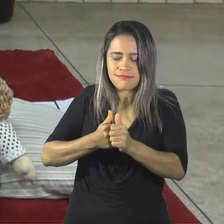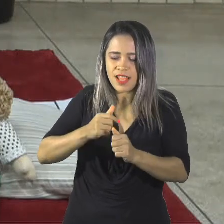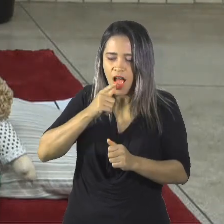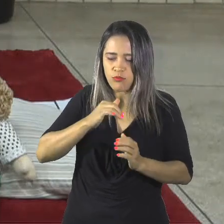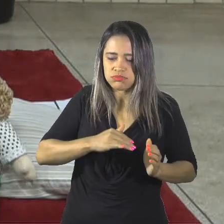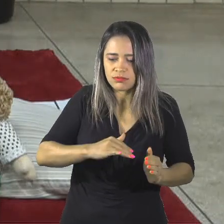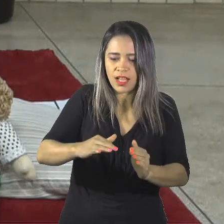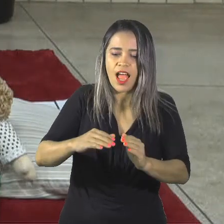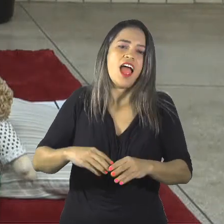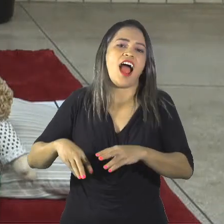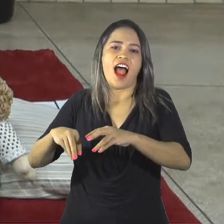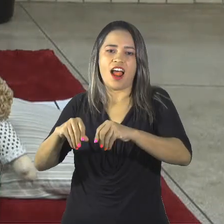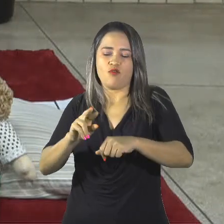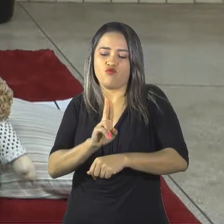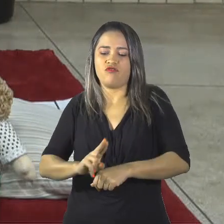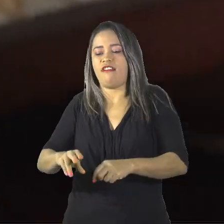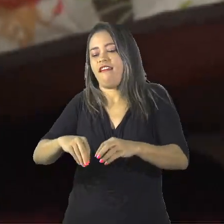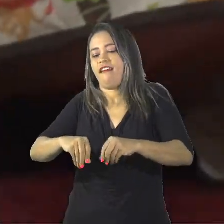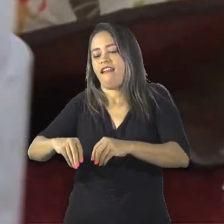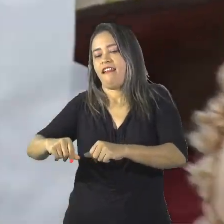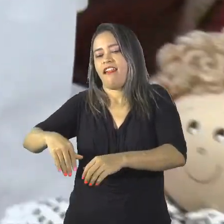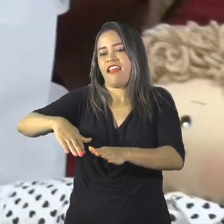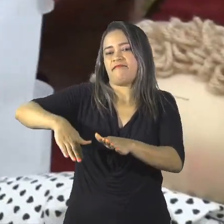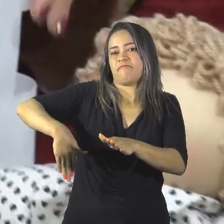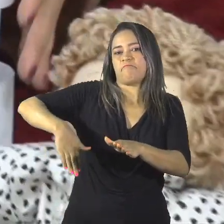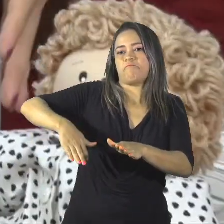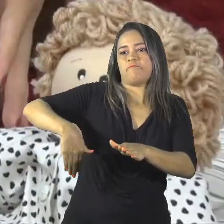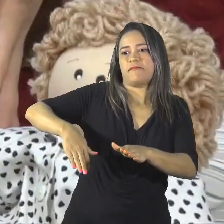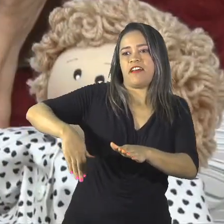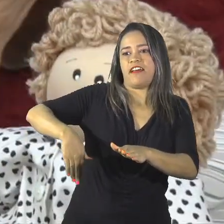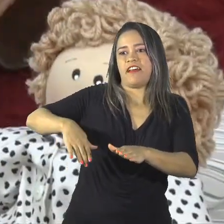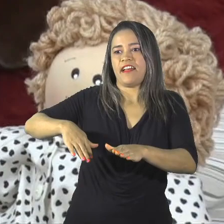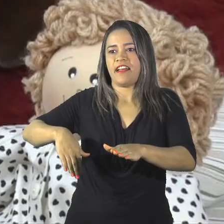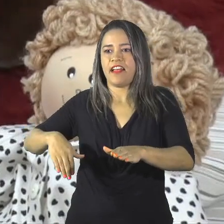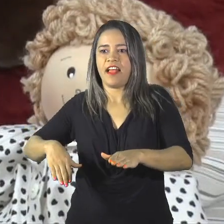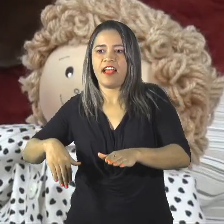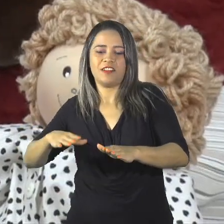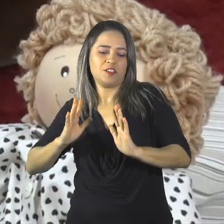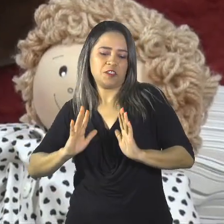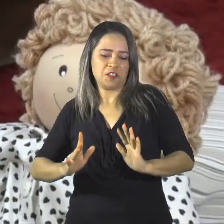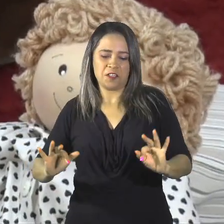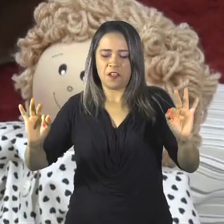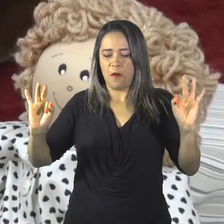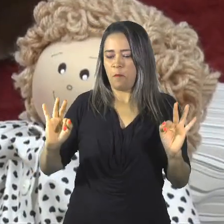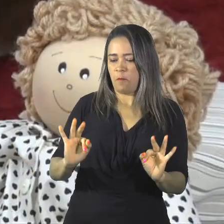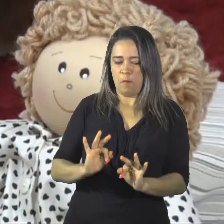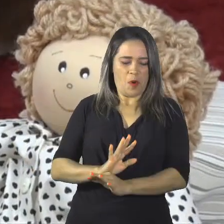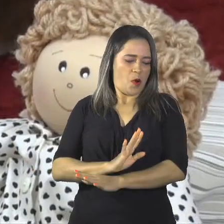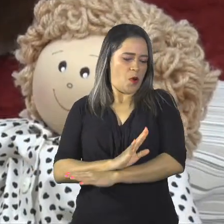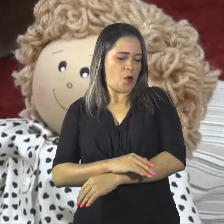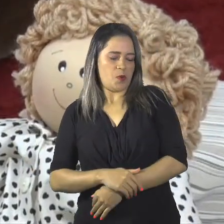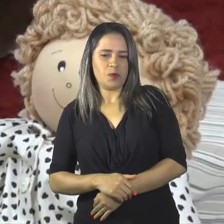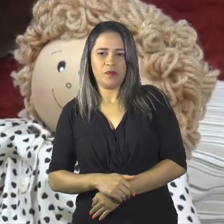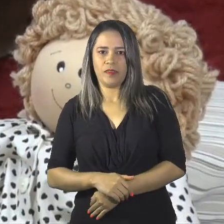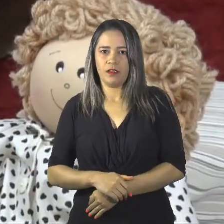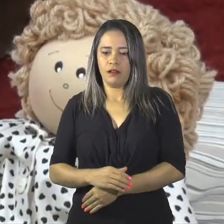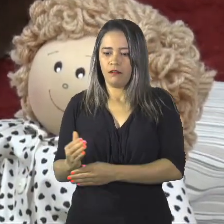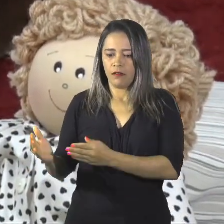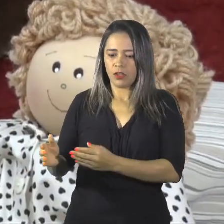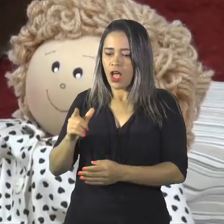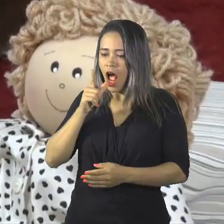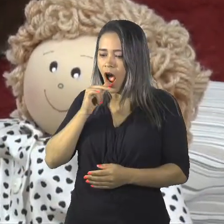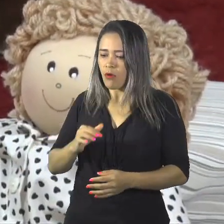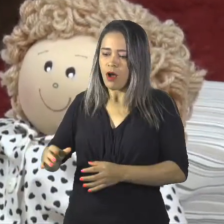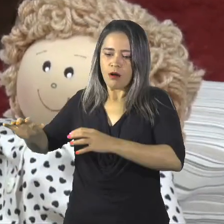a areia da praia. Mal estava pronta, vieram todas as marés